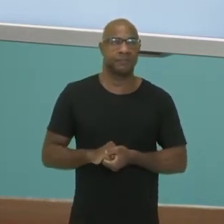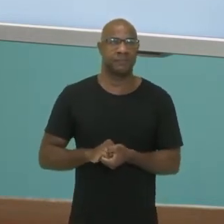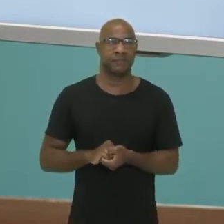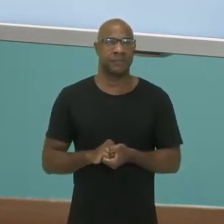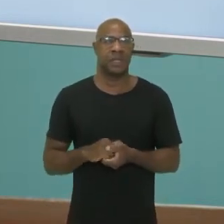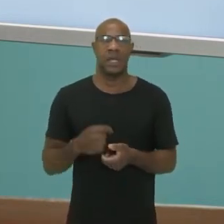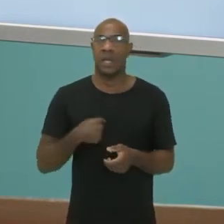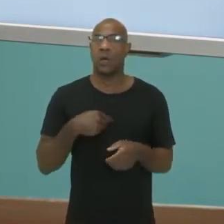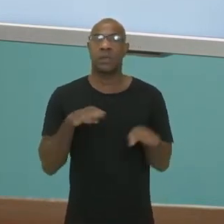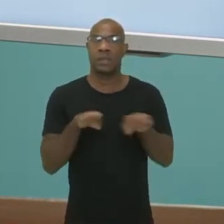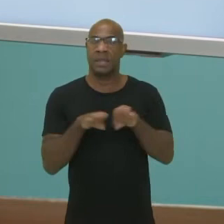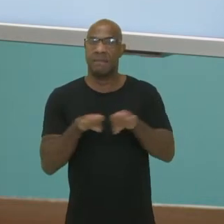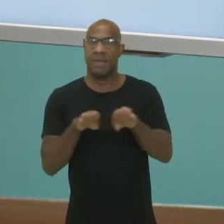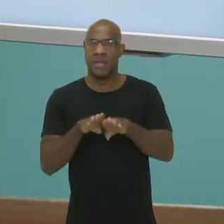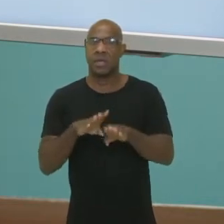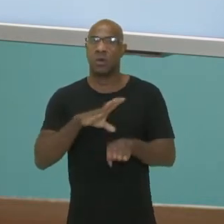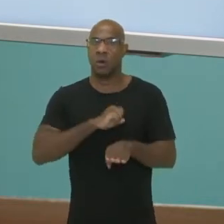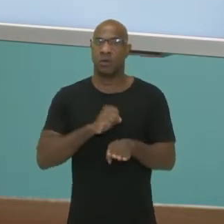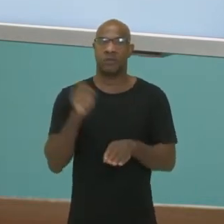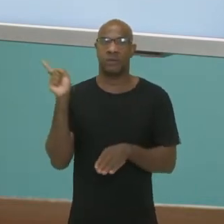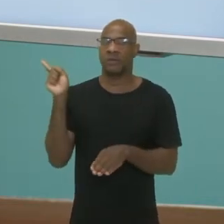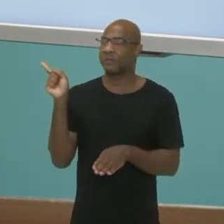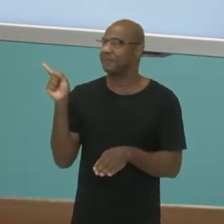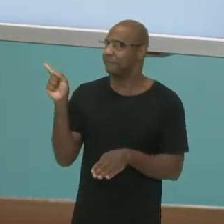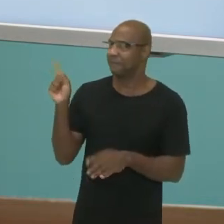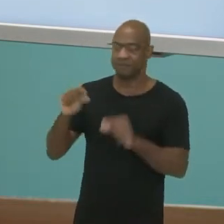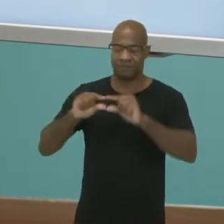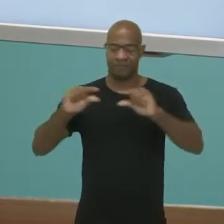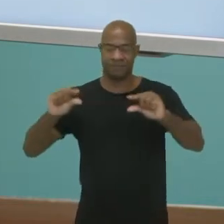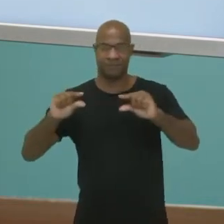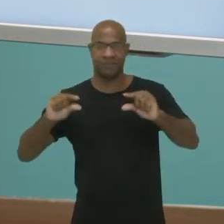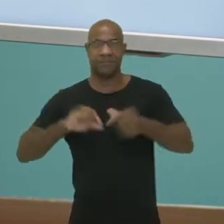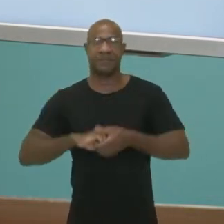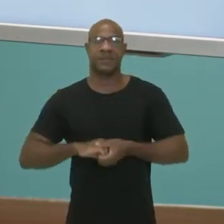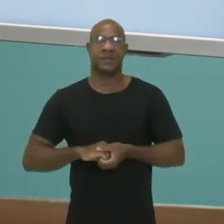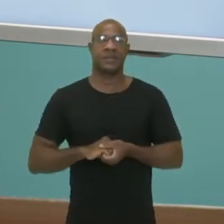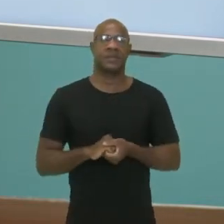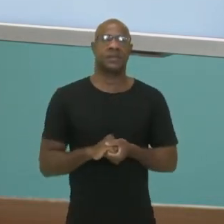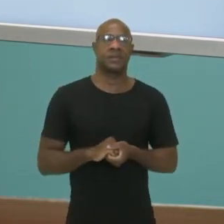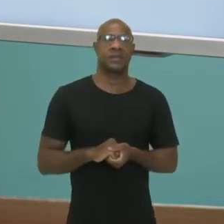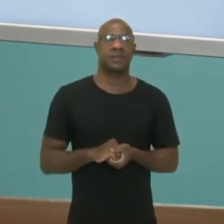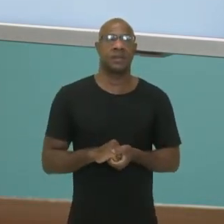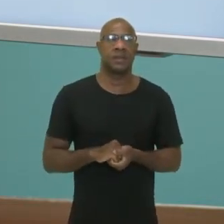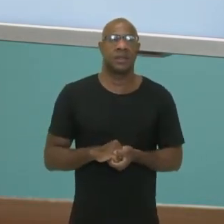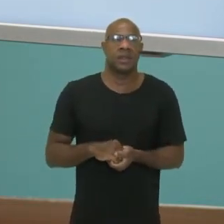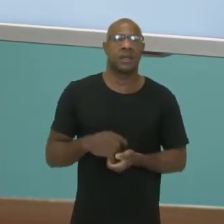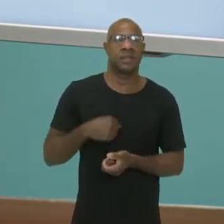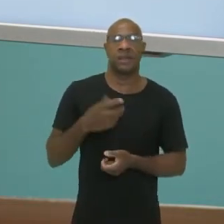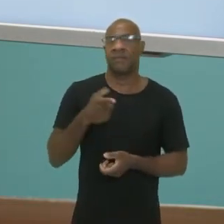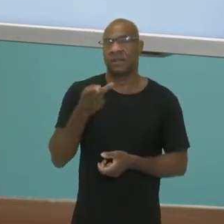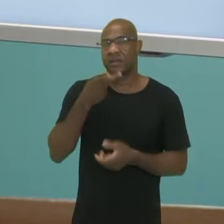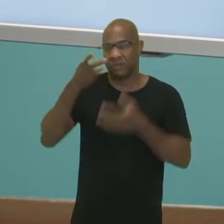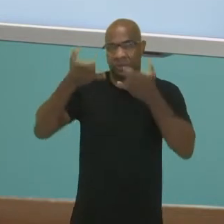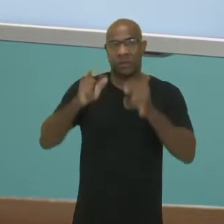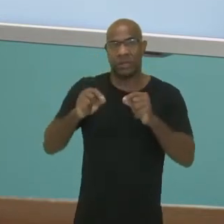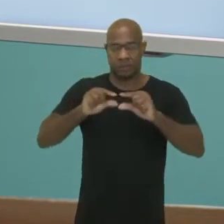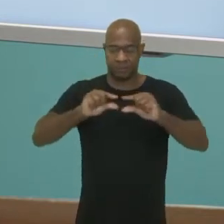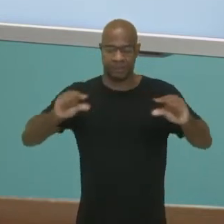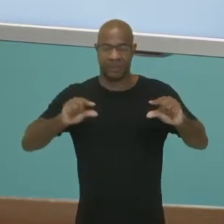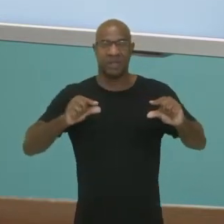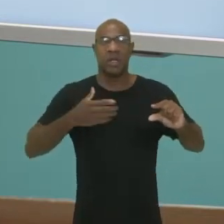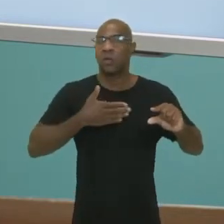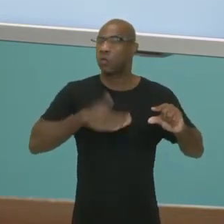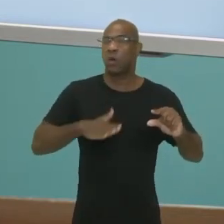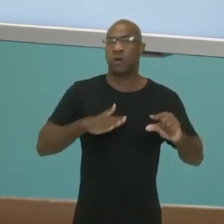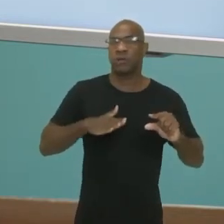que eu também gosto daquilo. Não me gustam as películas de terror. Eu estou dizendo que eu não gosto de filmes de terror. Só que a pessoa gosta, ela vai dizer assim,